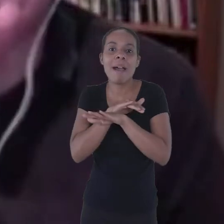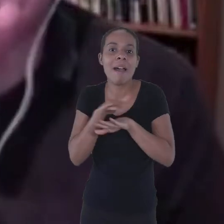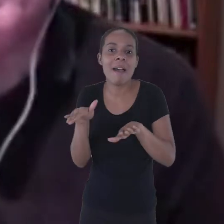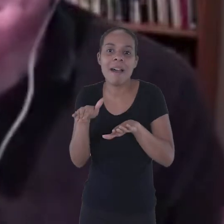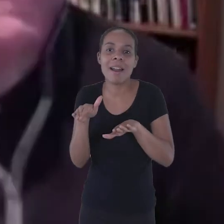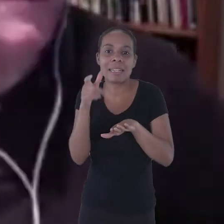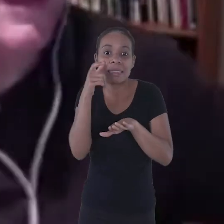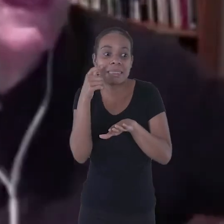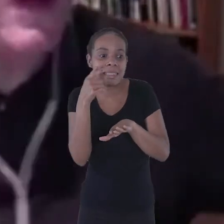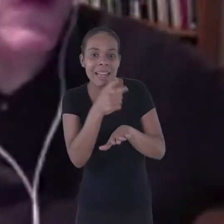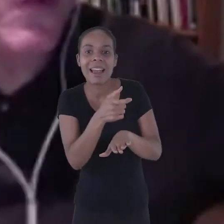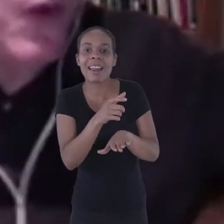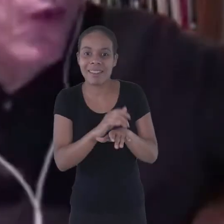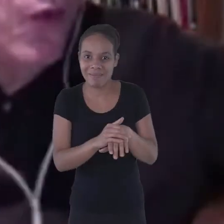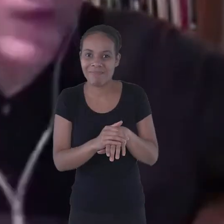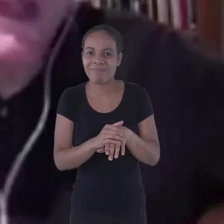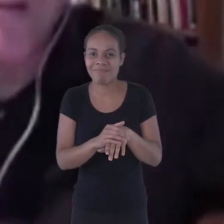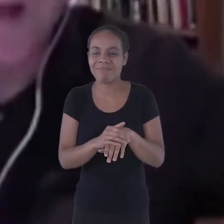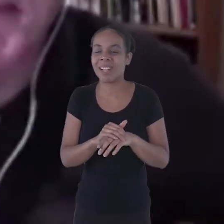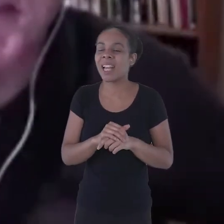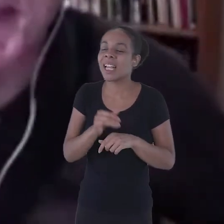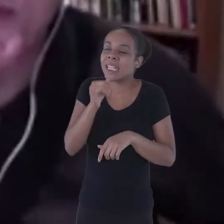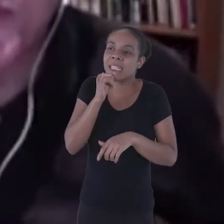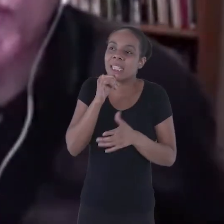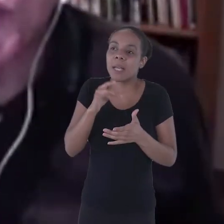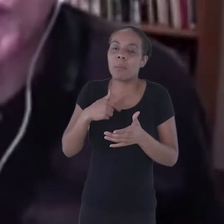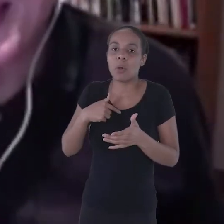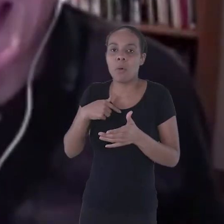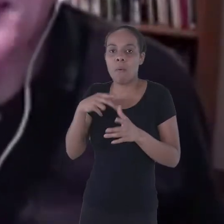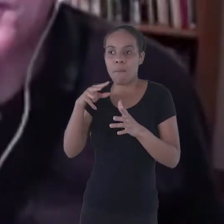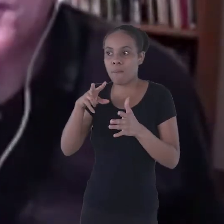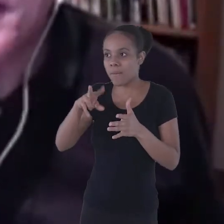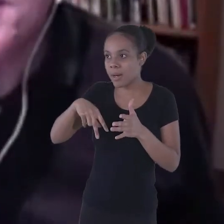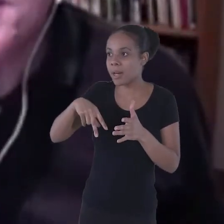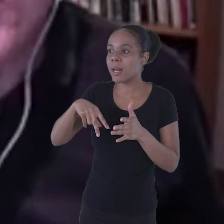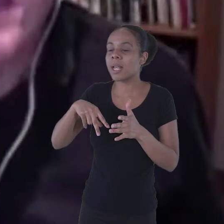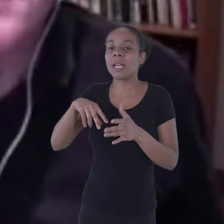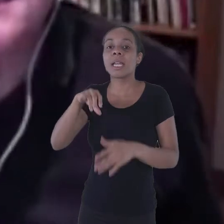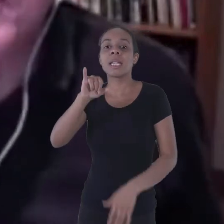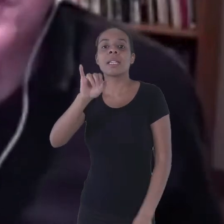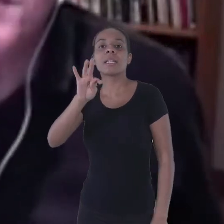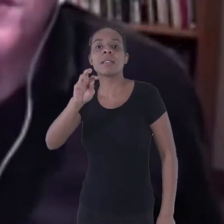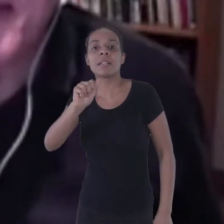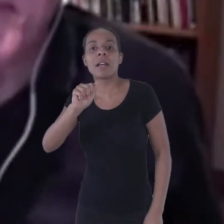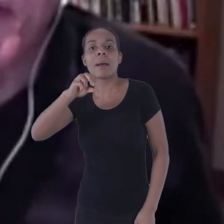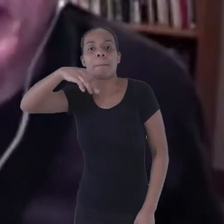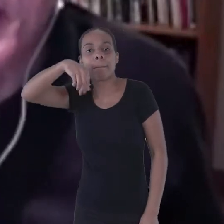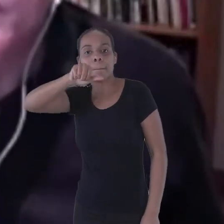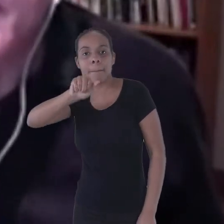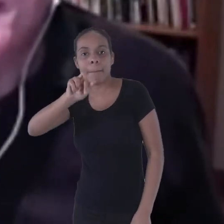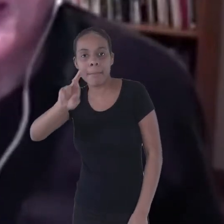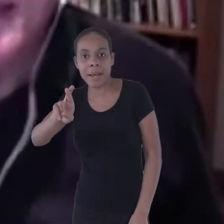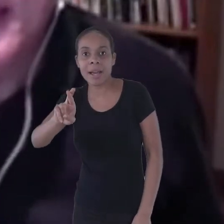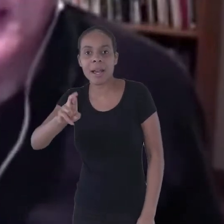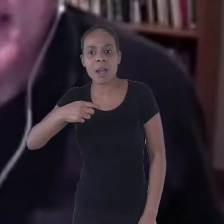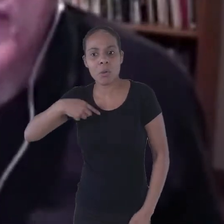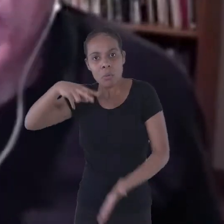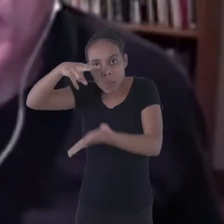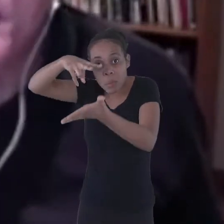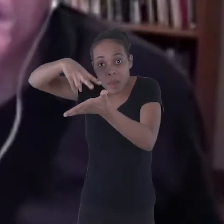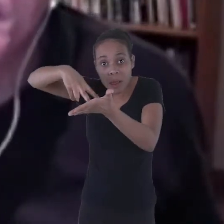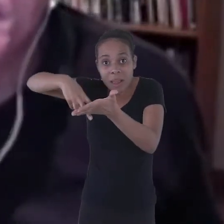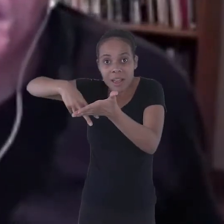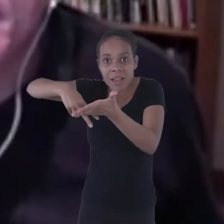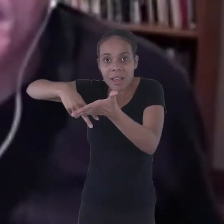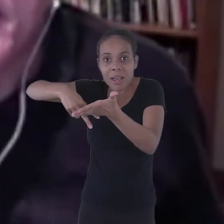pega um livro. Hoje eu peguei lá o Itamar Vieira, o Torto Arado, você começa a ler o livro, você fala, pô, não dá para atender nem